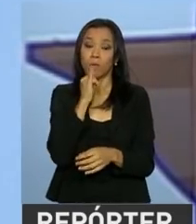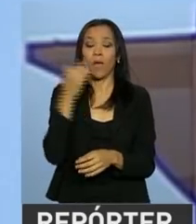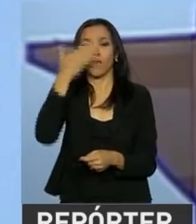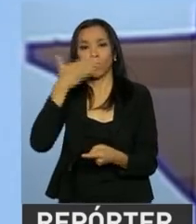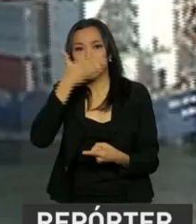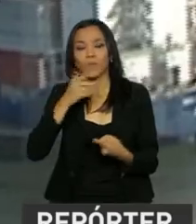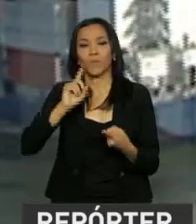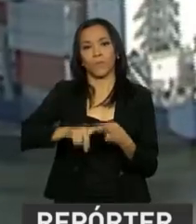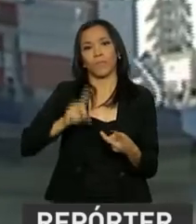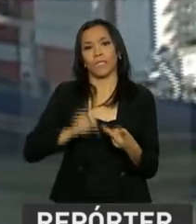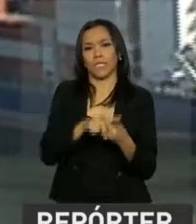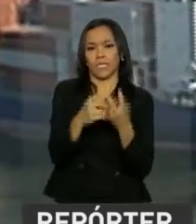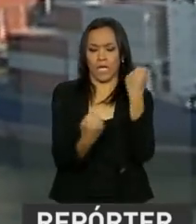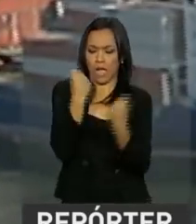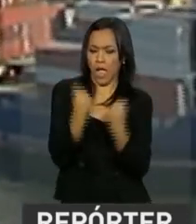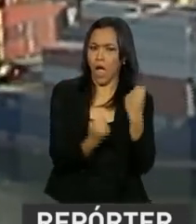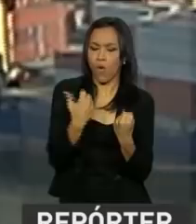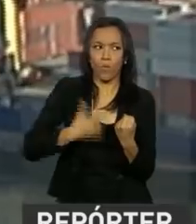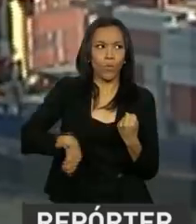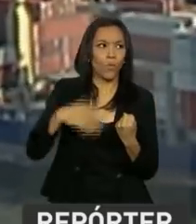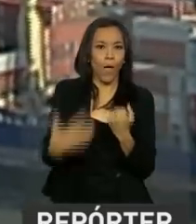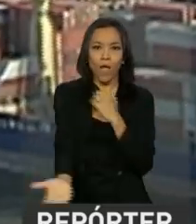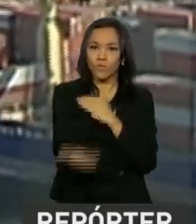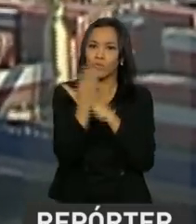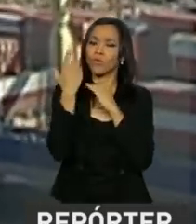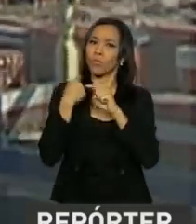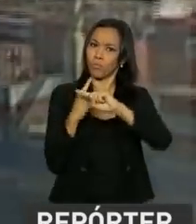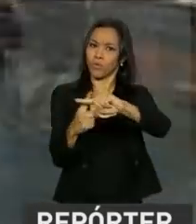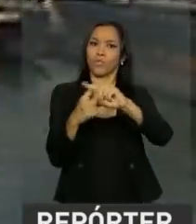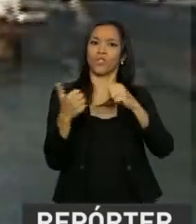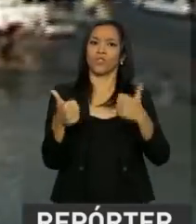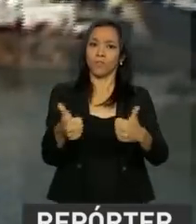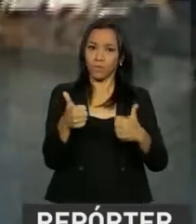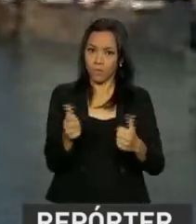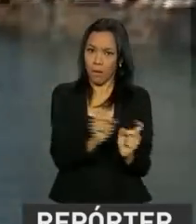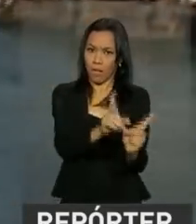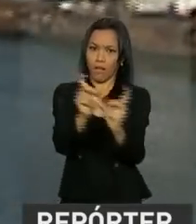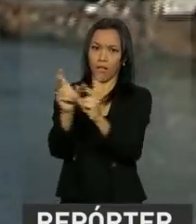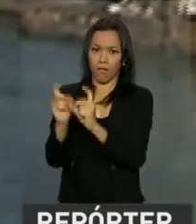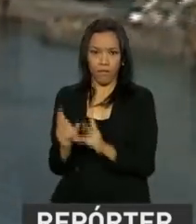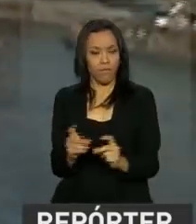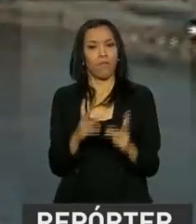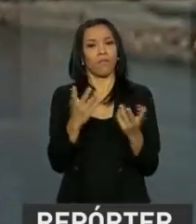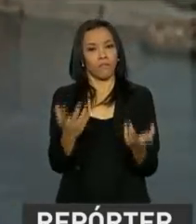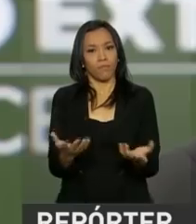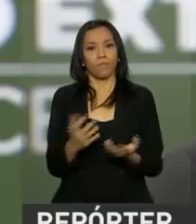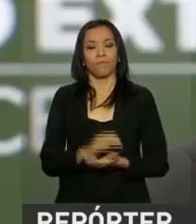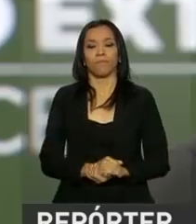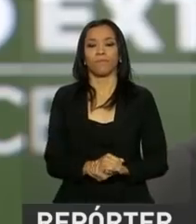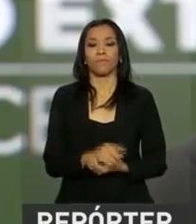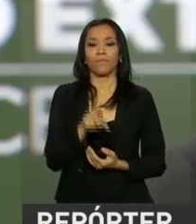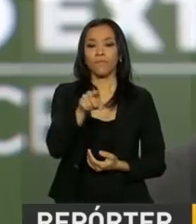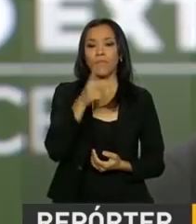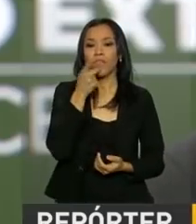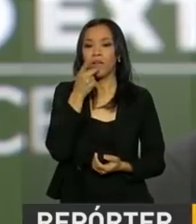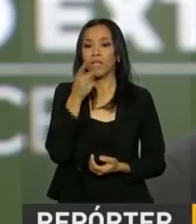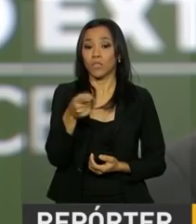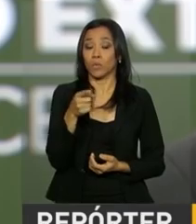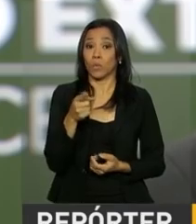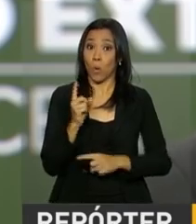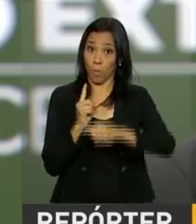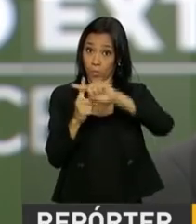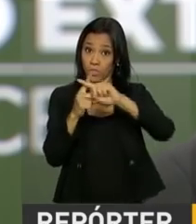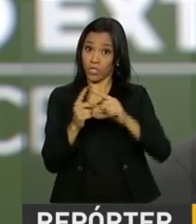açúcar e veículos foram os que mais contribuíram para o resultado positivo, encarado com otimismo pelo governo. O saldo comercial ajuda nas